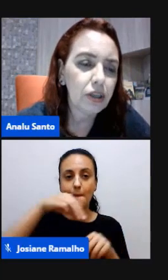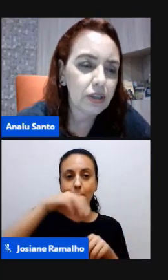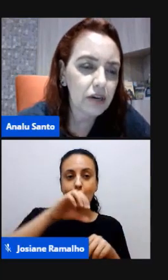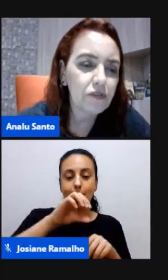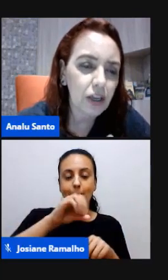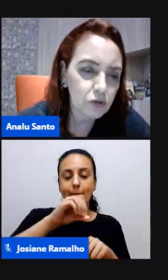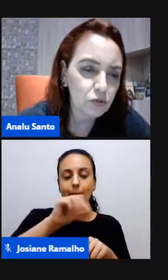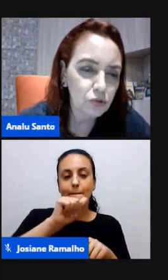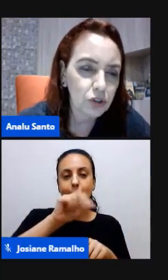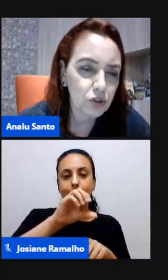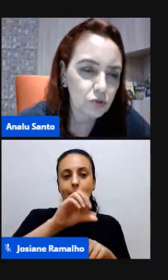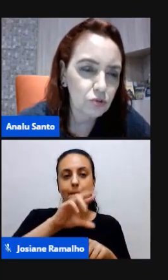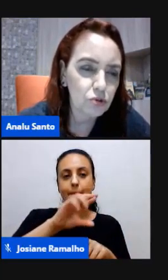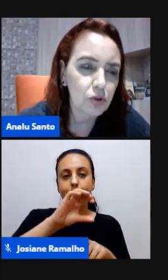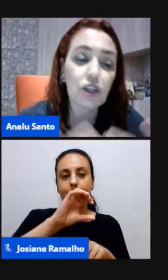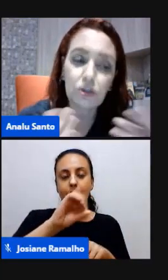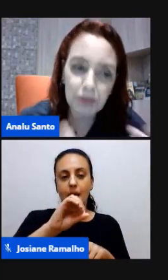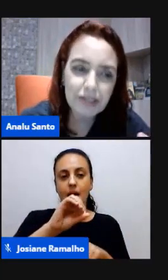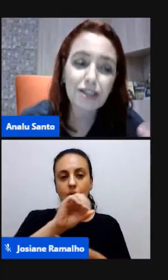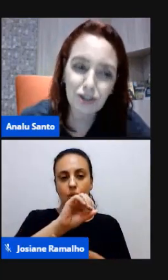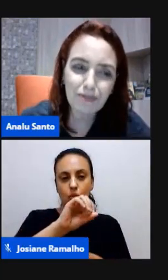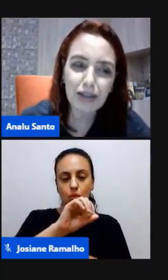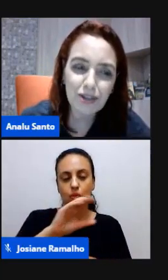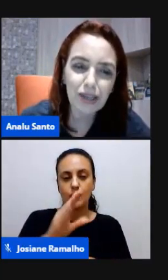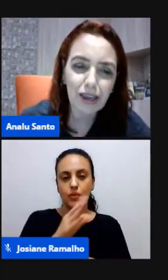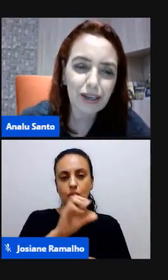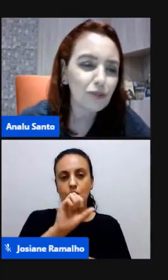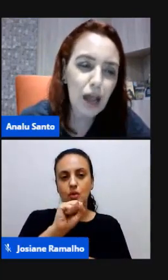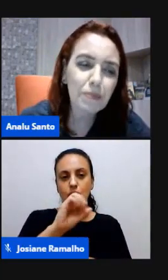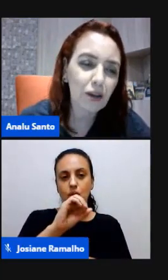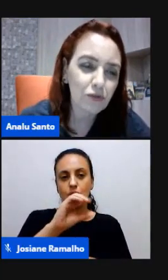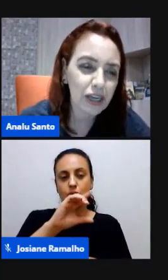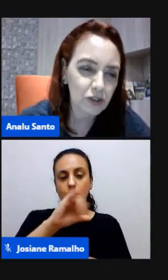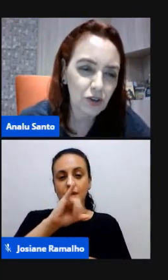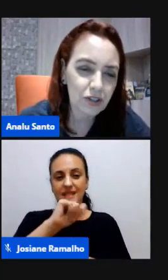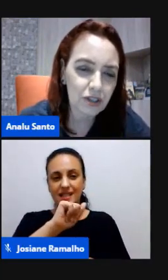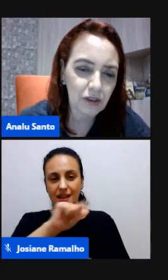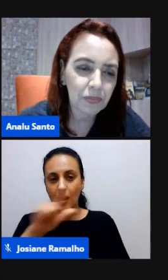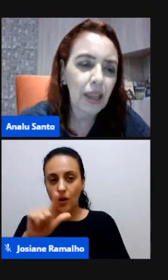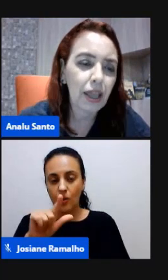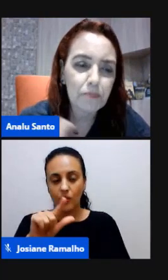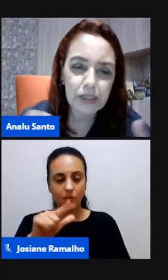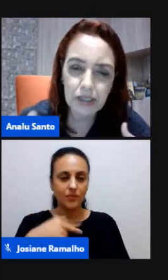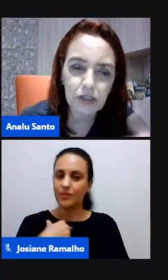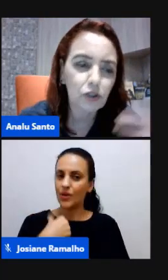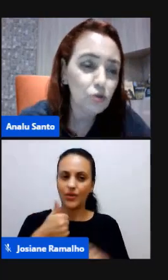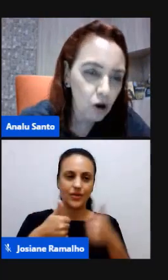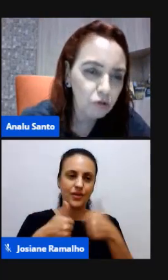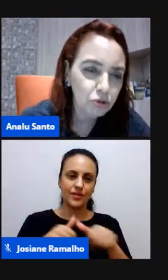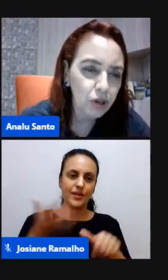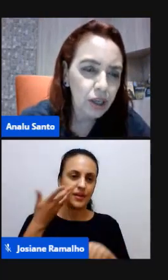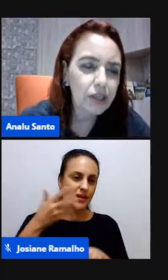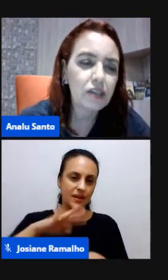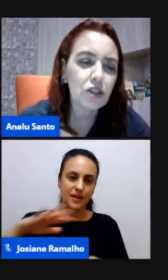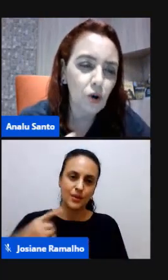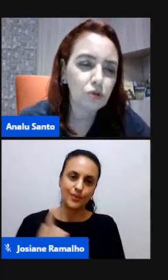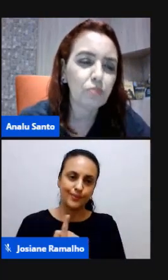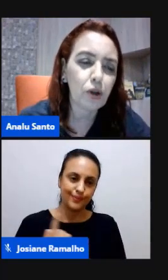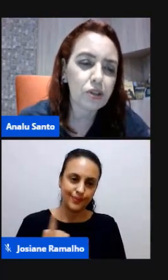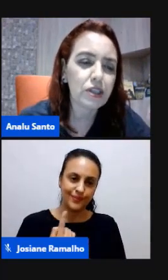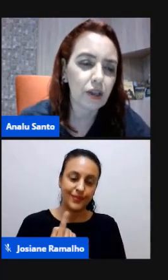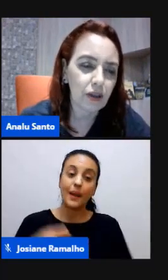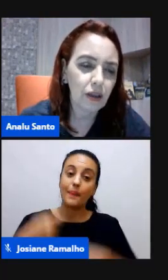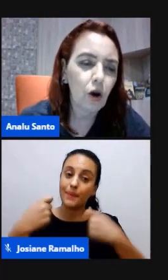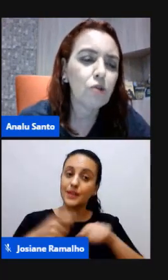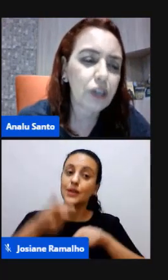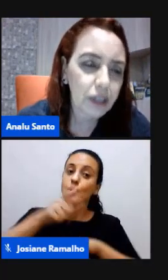meio intervém nisso tudo, a gente precisa de mais alguém, né? Não dá para ela ficar sozinha. Ela precisa do outro, e esse outro